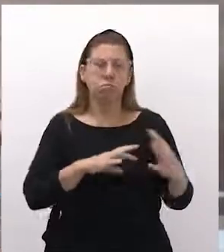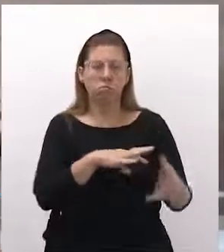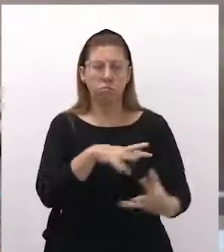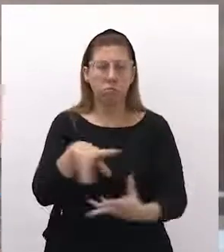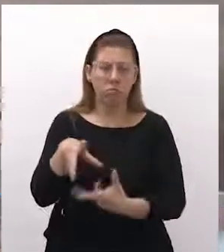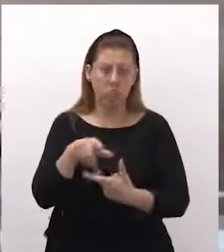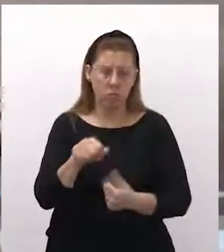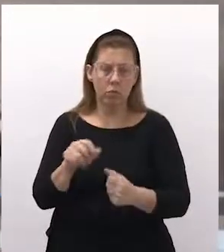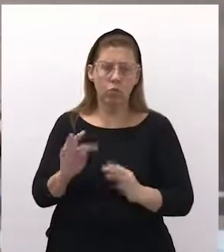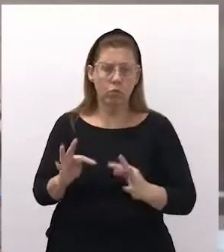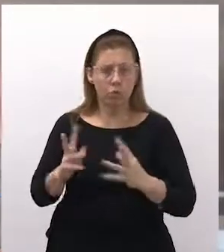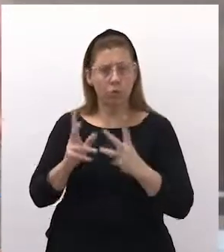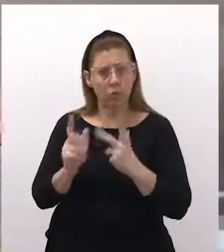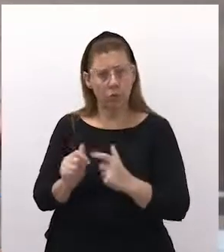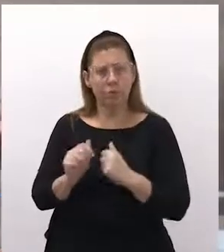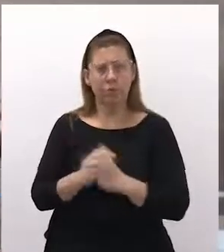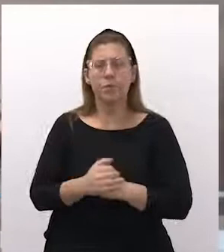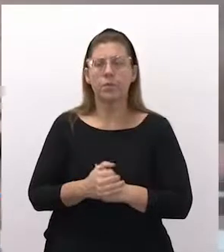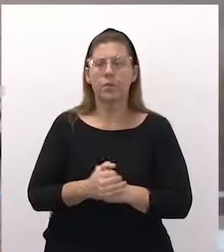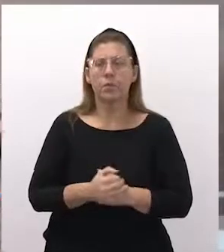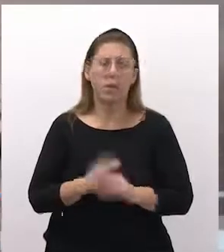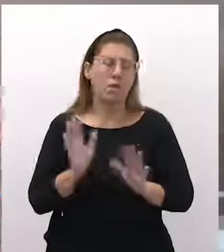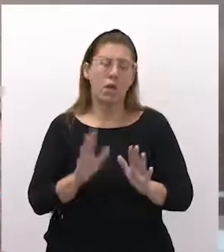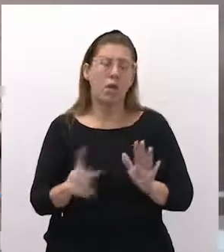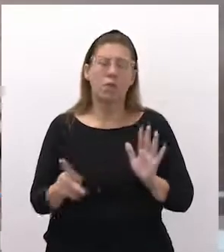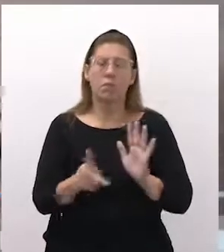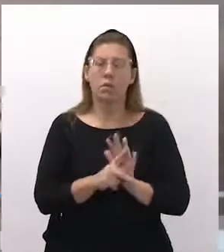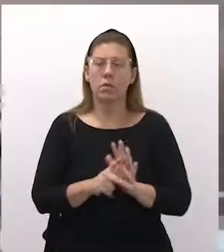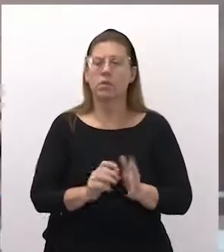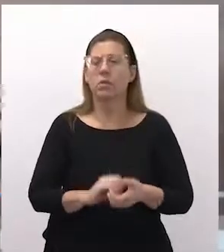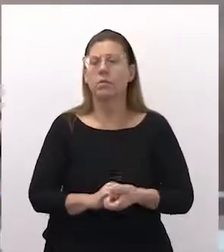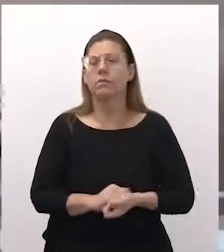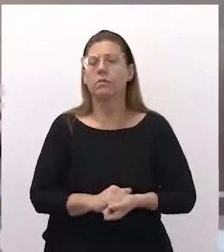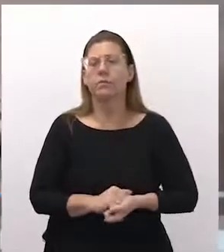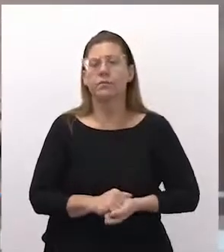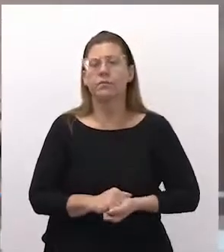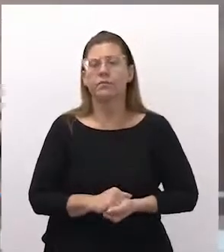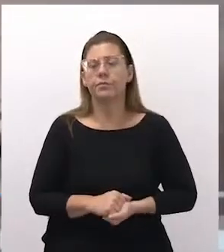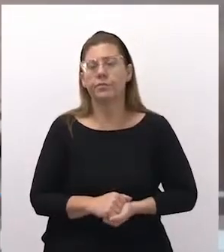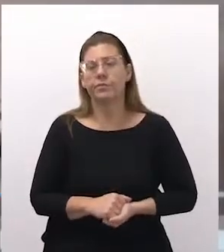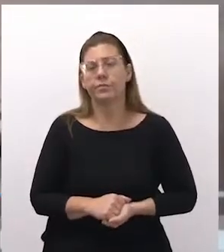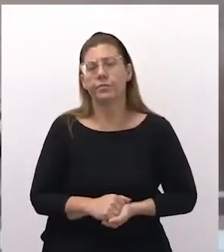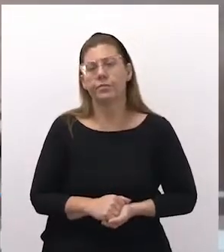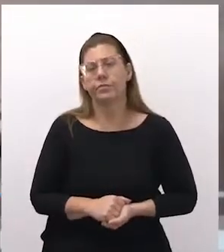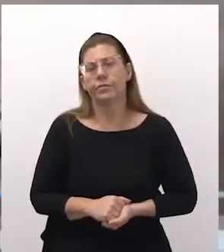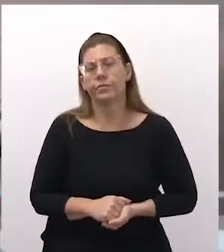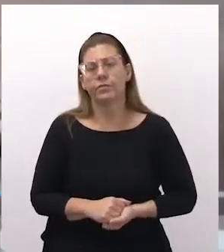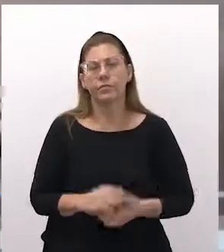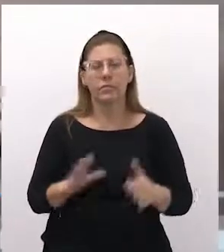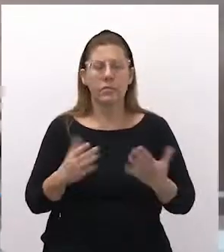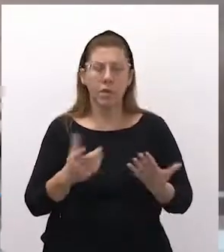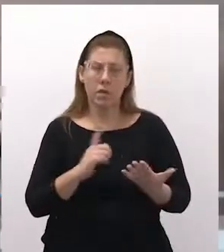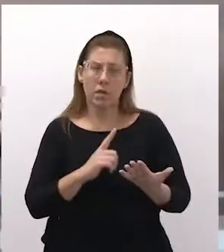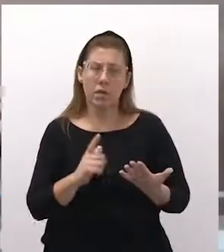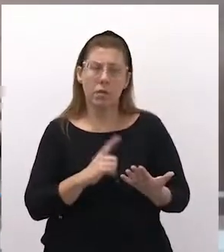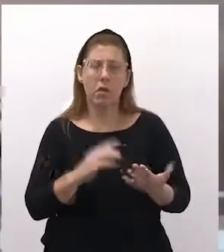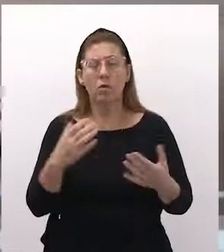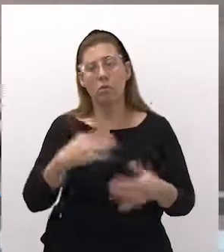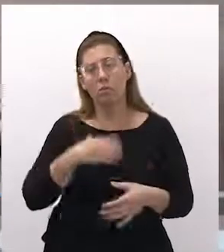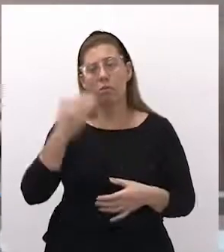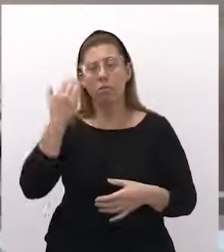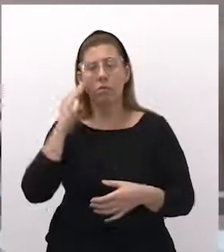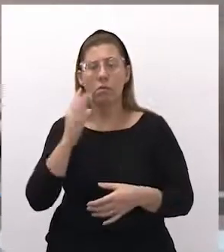mundo inteiro. Não é exatamente isso, mas assim, para entender. E eles têm uma convenção, então,